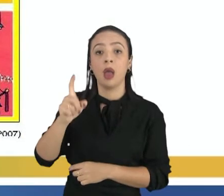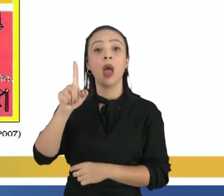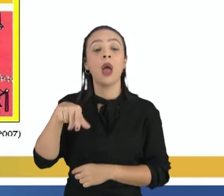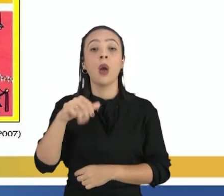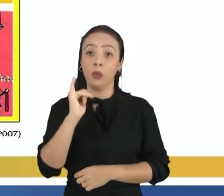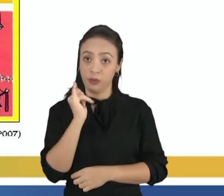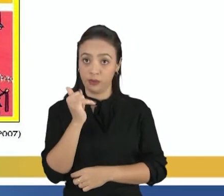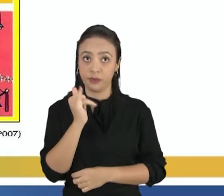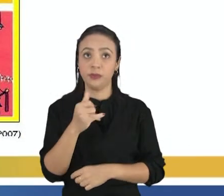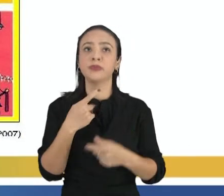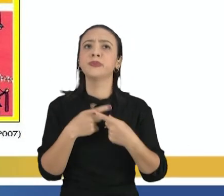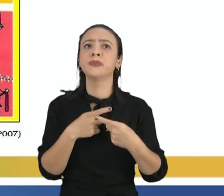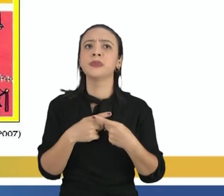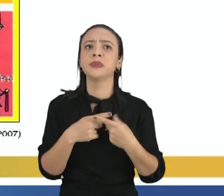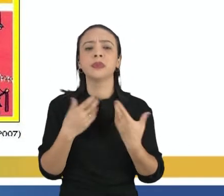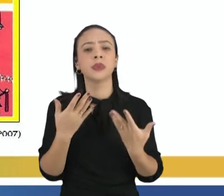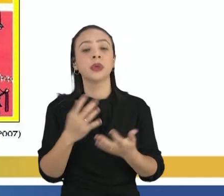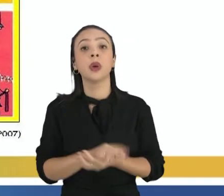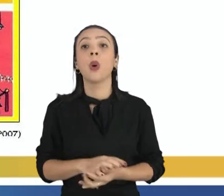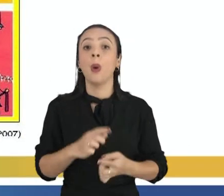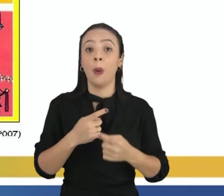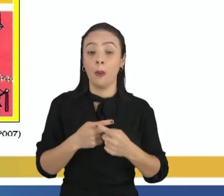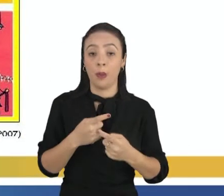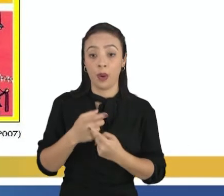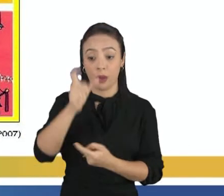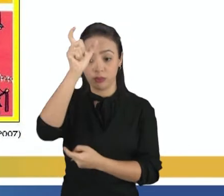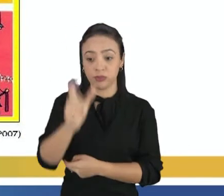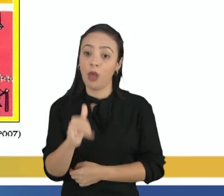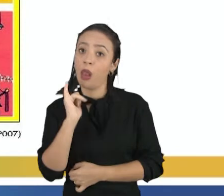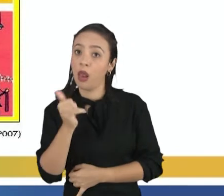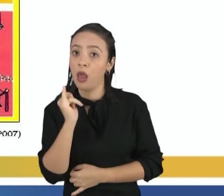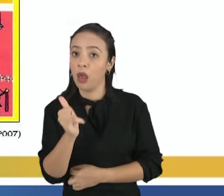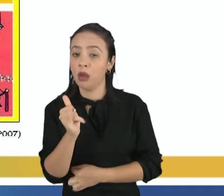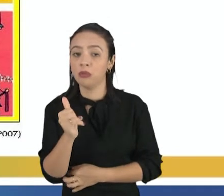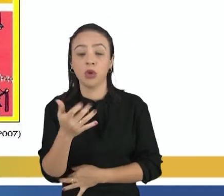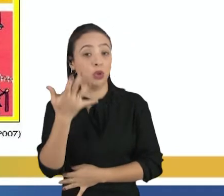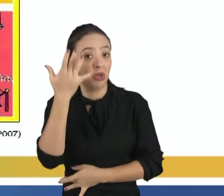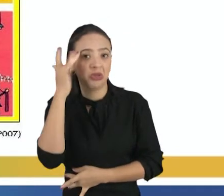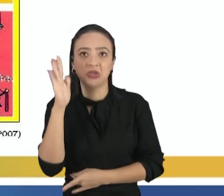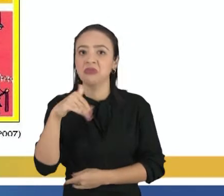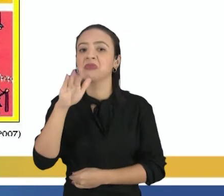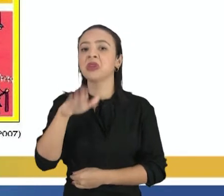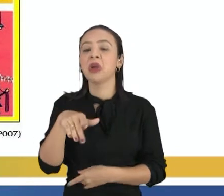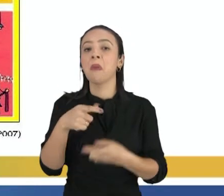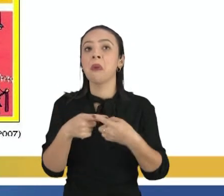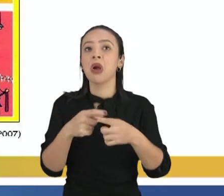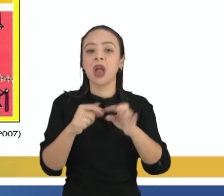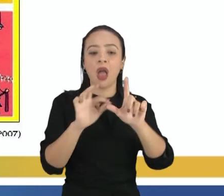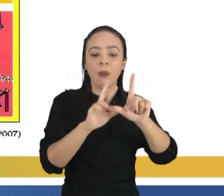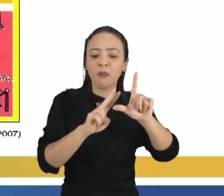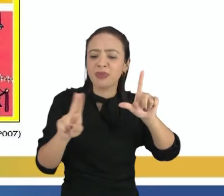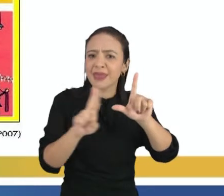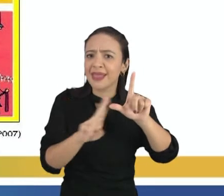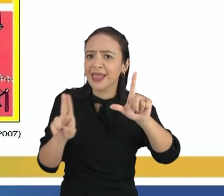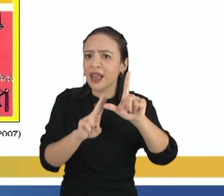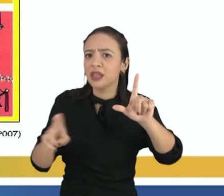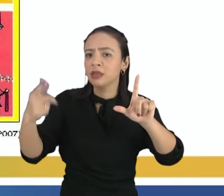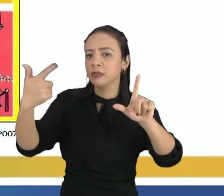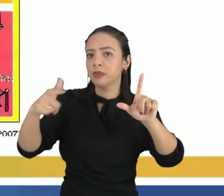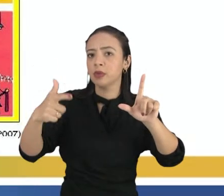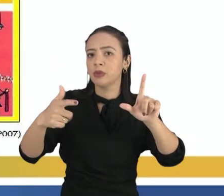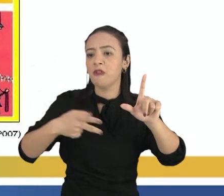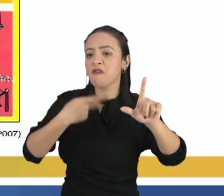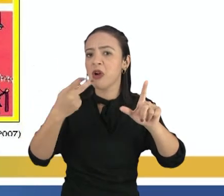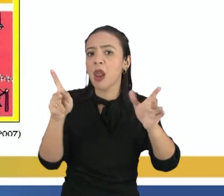de uma narrativa, porque o narrador não é possível determinar, porque não há legenda, não há fala